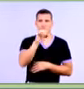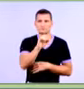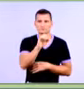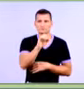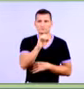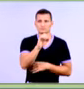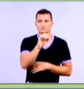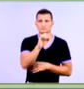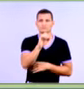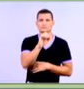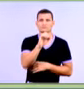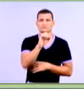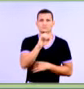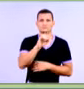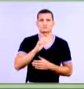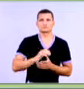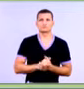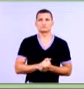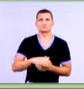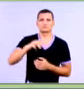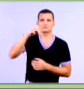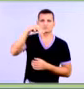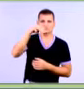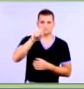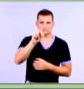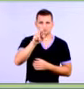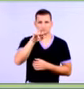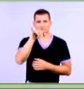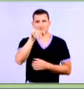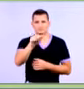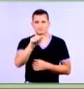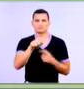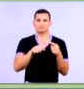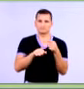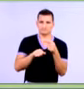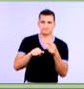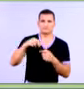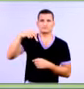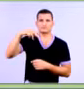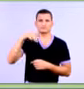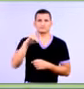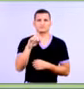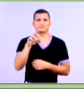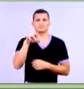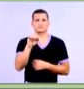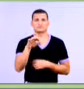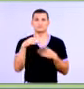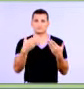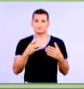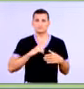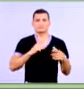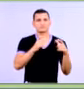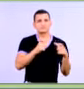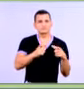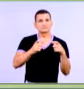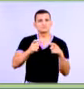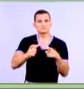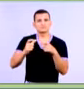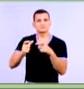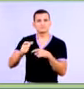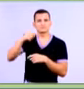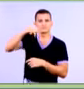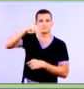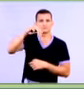para a Maria. A Maria aponta para o Pedro. Então, eu trabalho com endereços de memória.